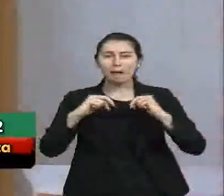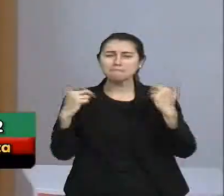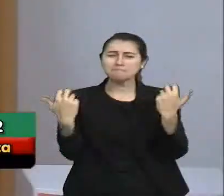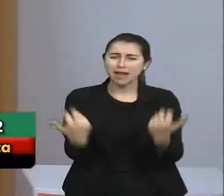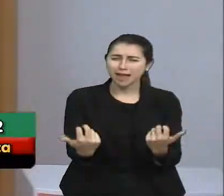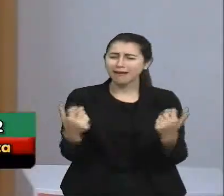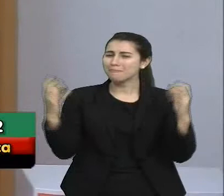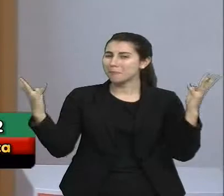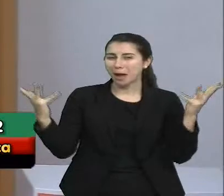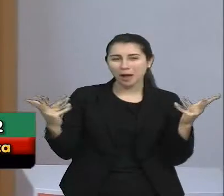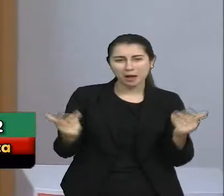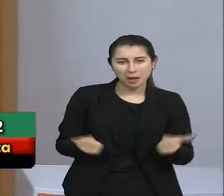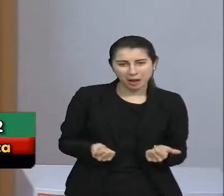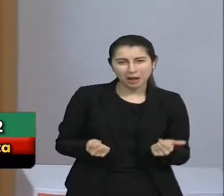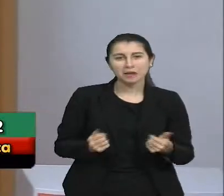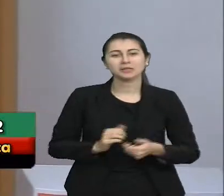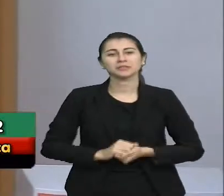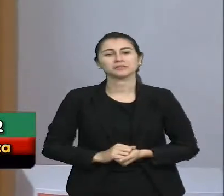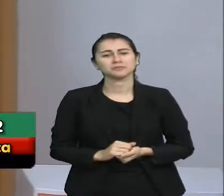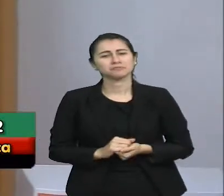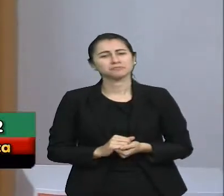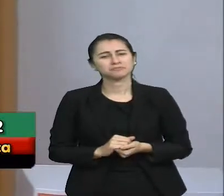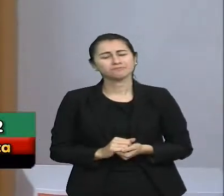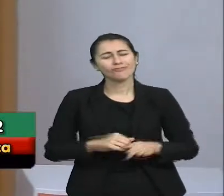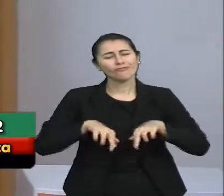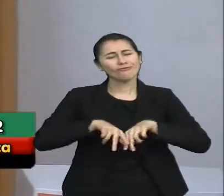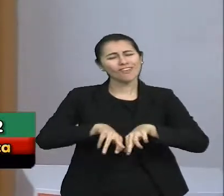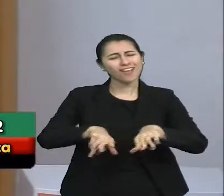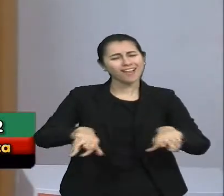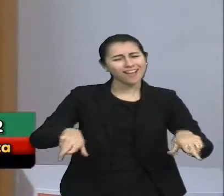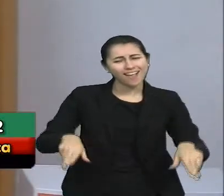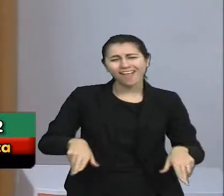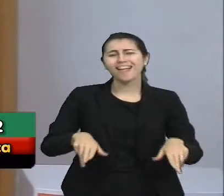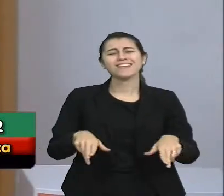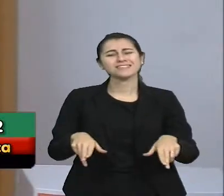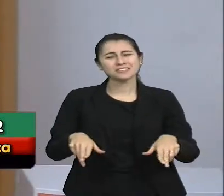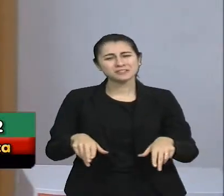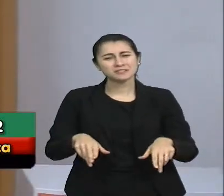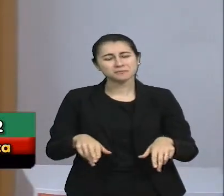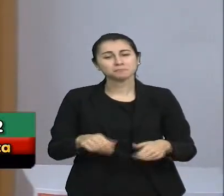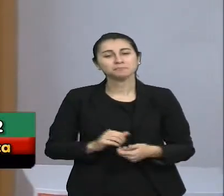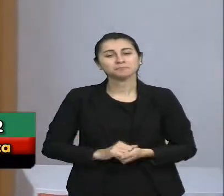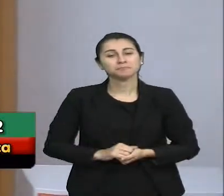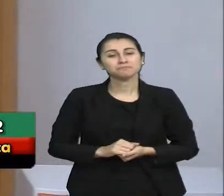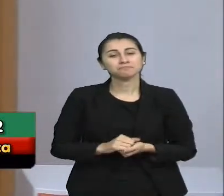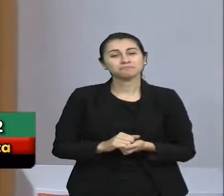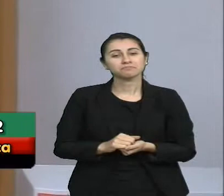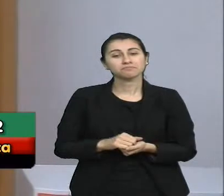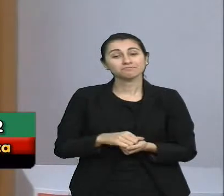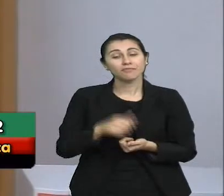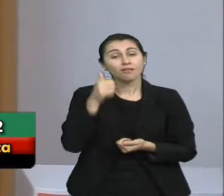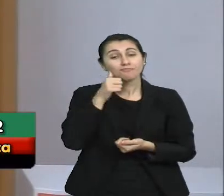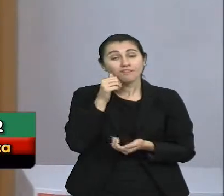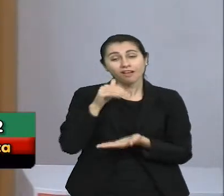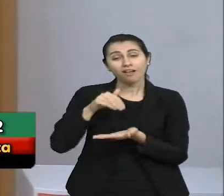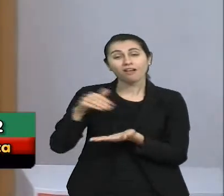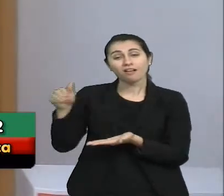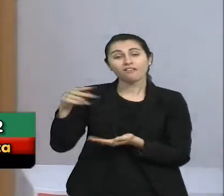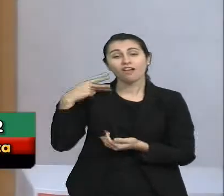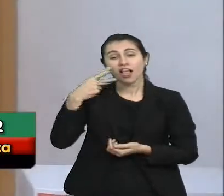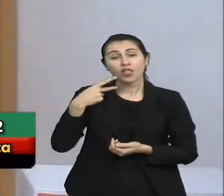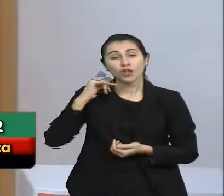maravilhosa, multiétnica, multicultural e diversa, na figura da nobre vereadora